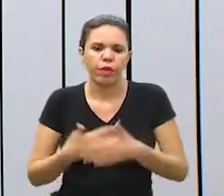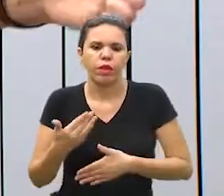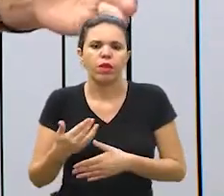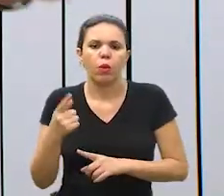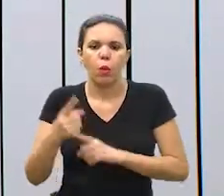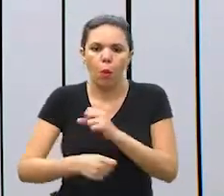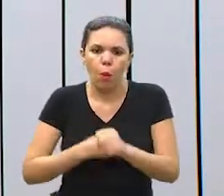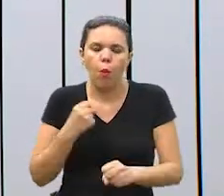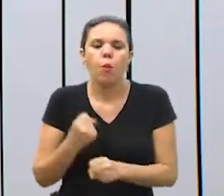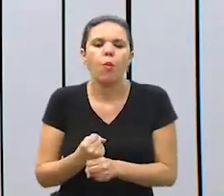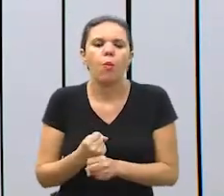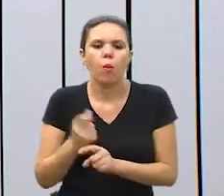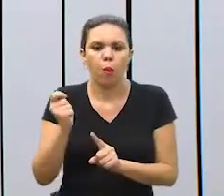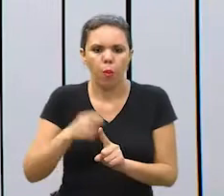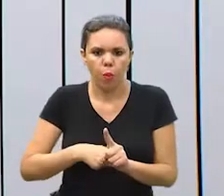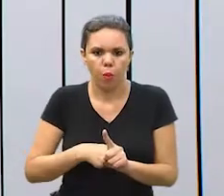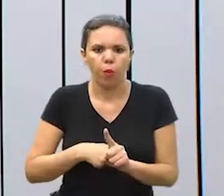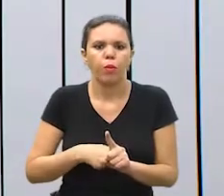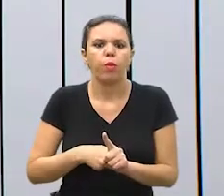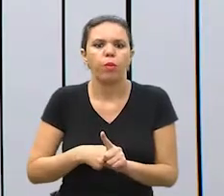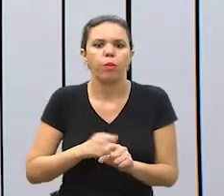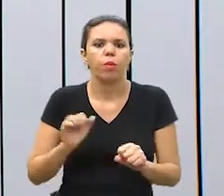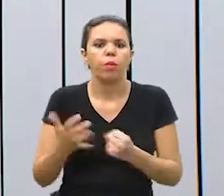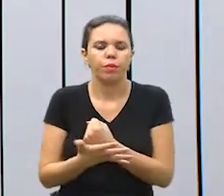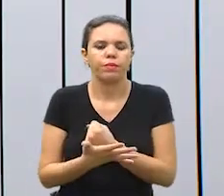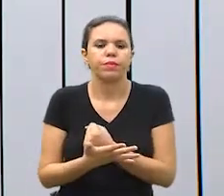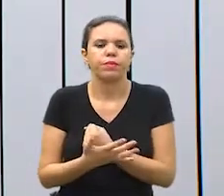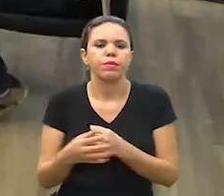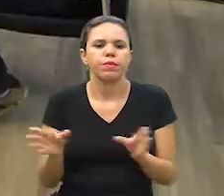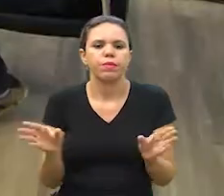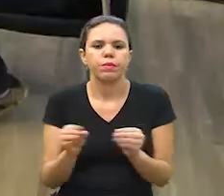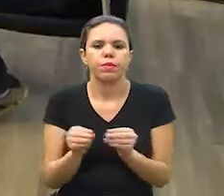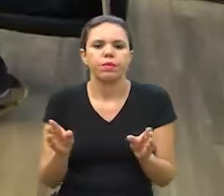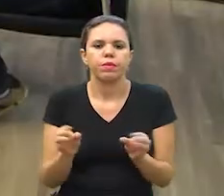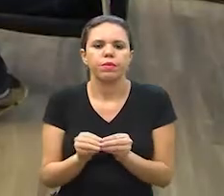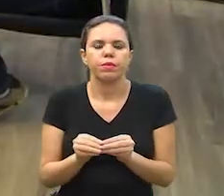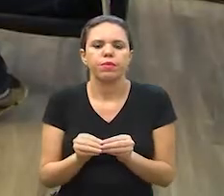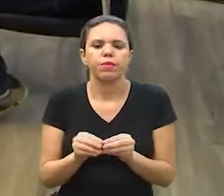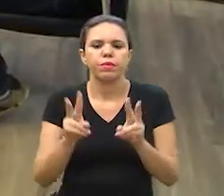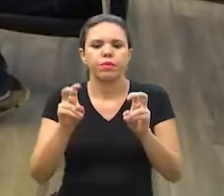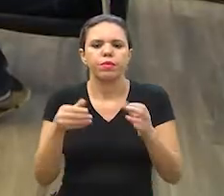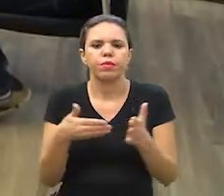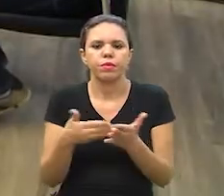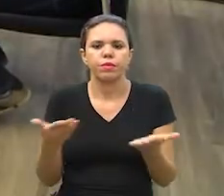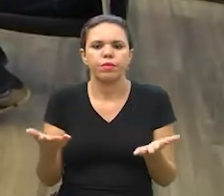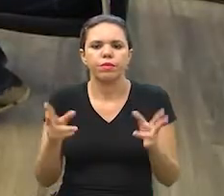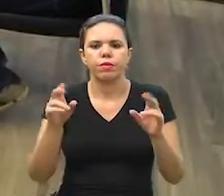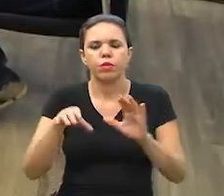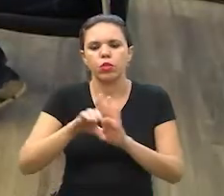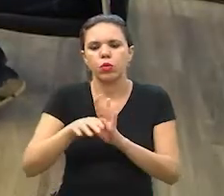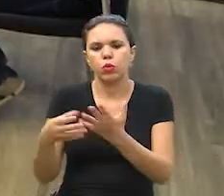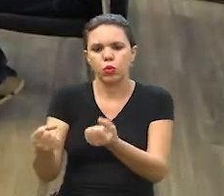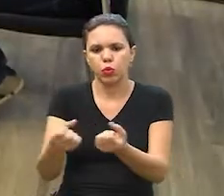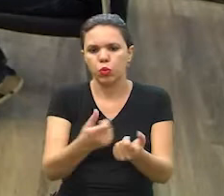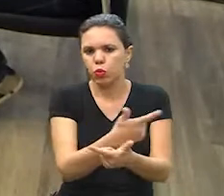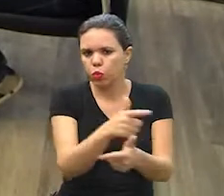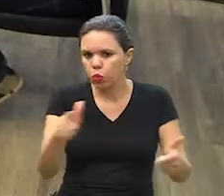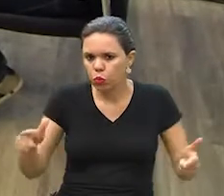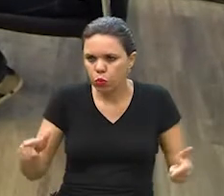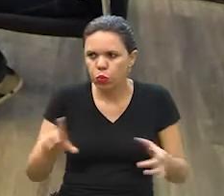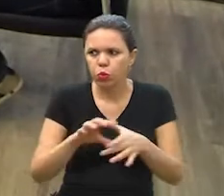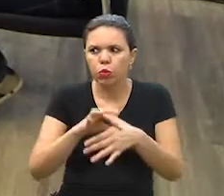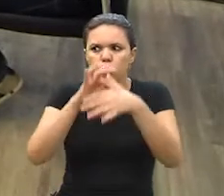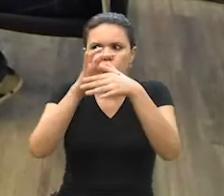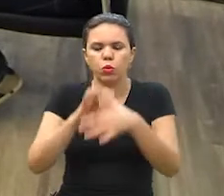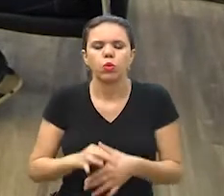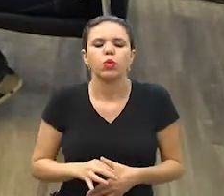há 1 ano e 1 mês dessa pandemia. Para a gente encerrar, então, último assunto, já que é consenso que a gente não tem essa